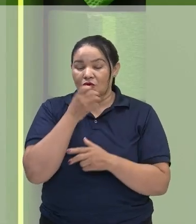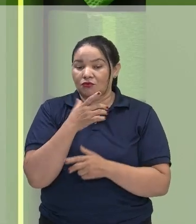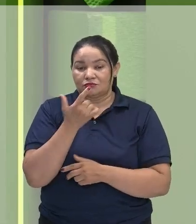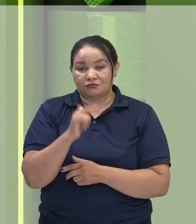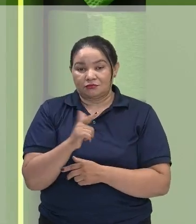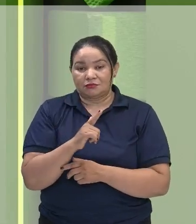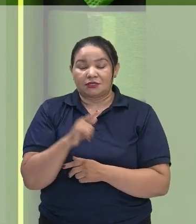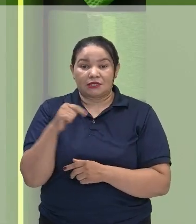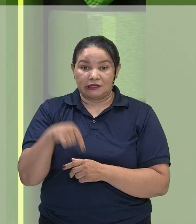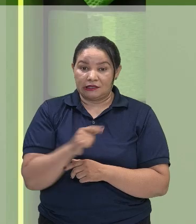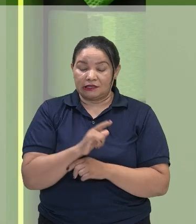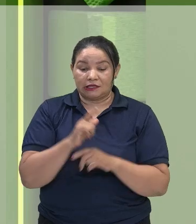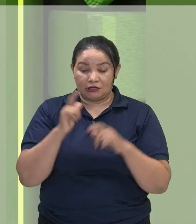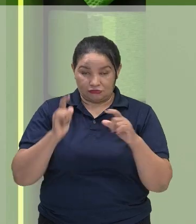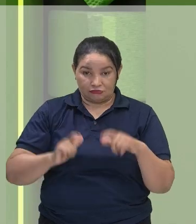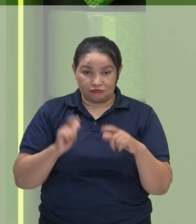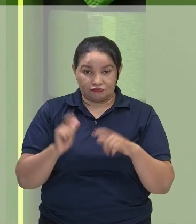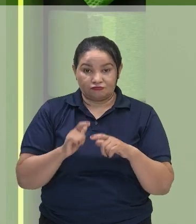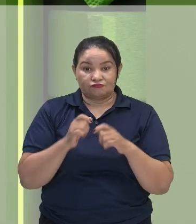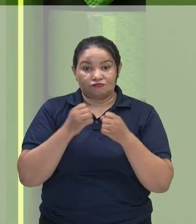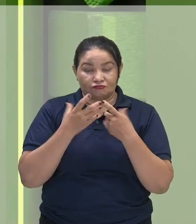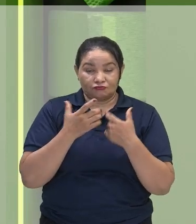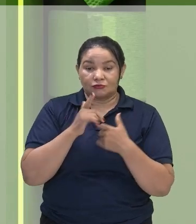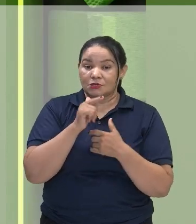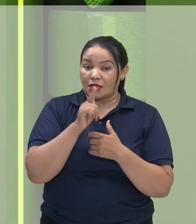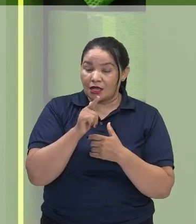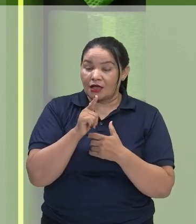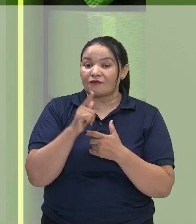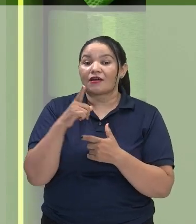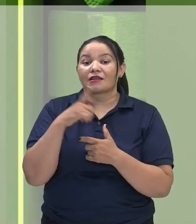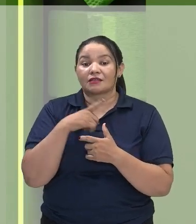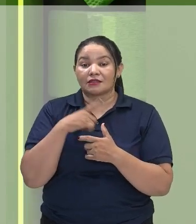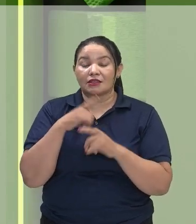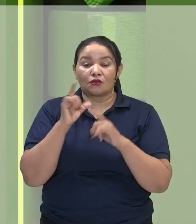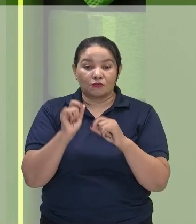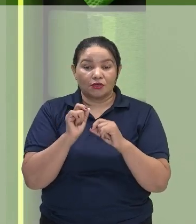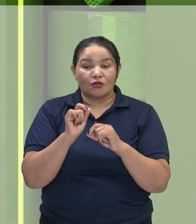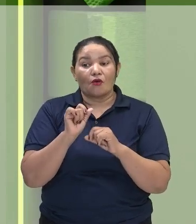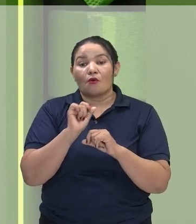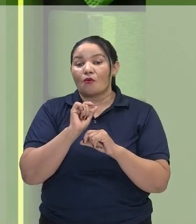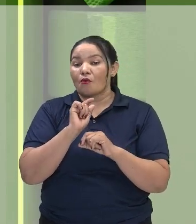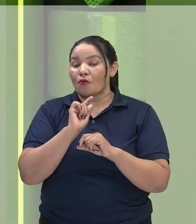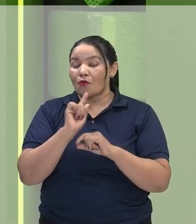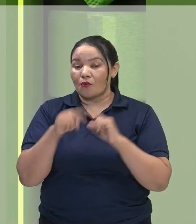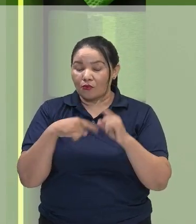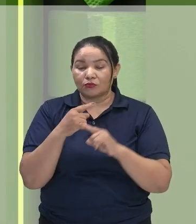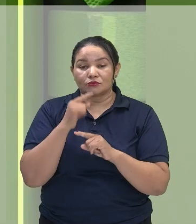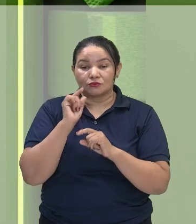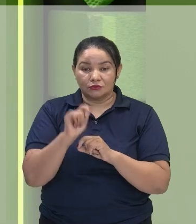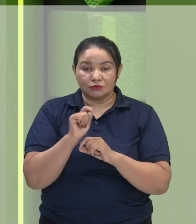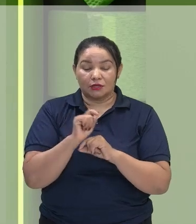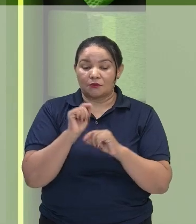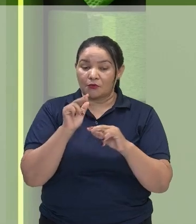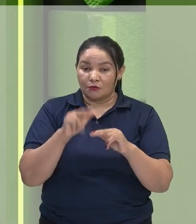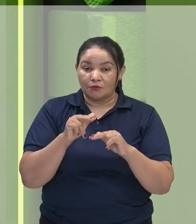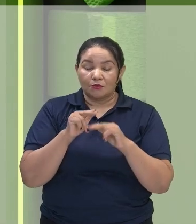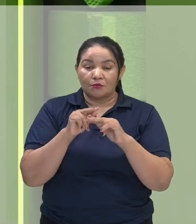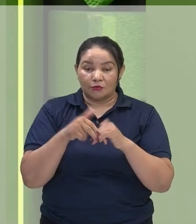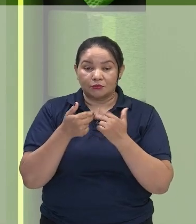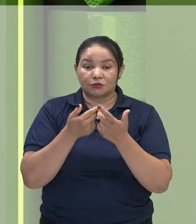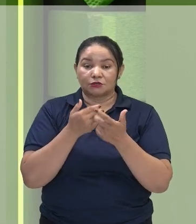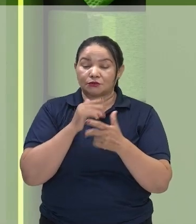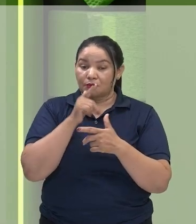uma grande abundância de água, a gente vai observar a forma aí de produzir através das hidrelétricas ou através